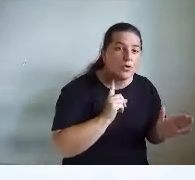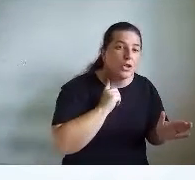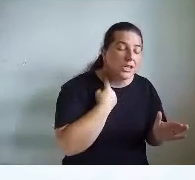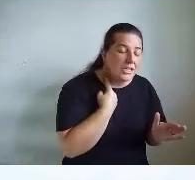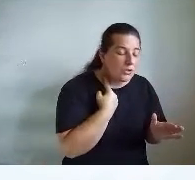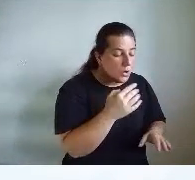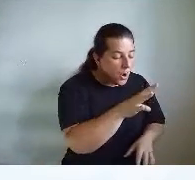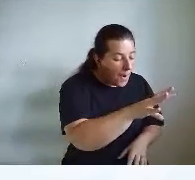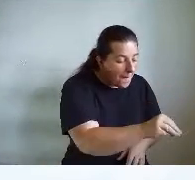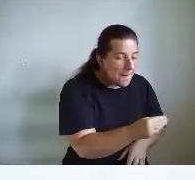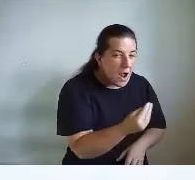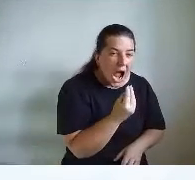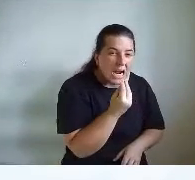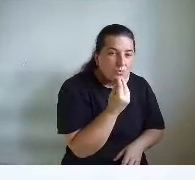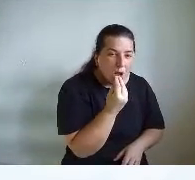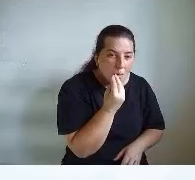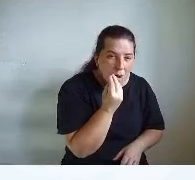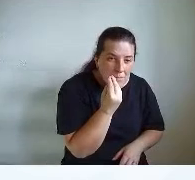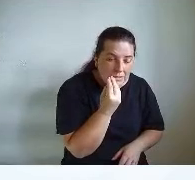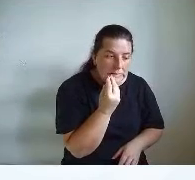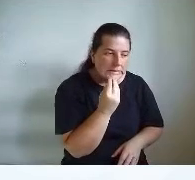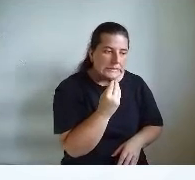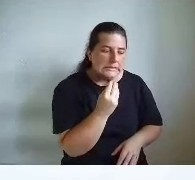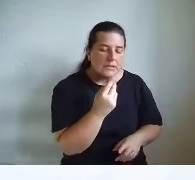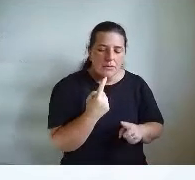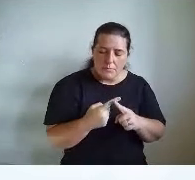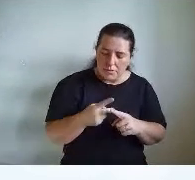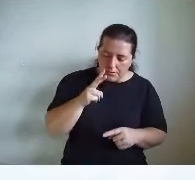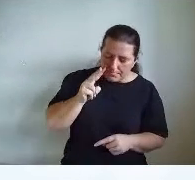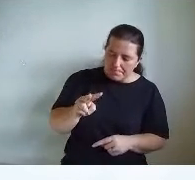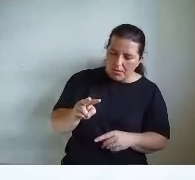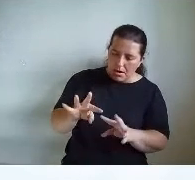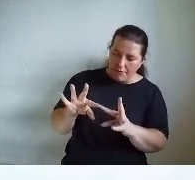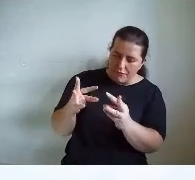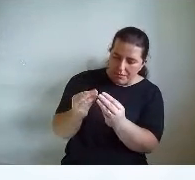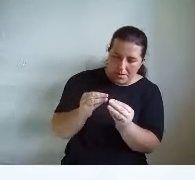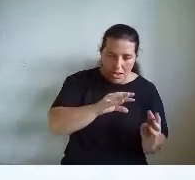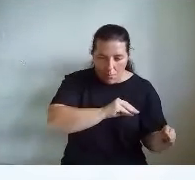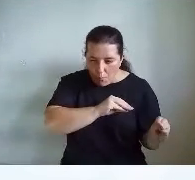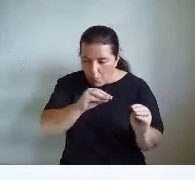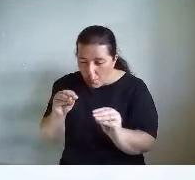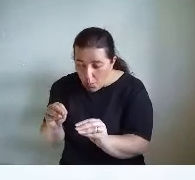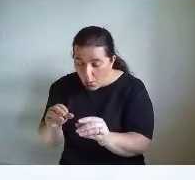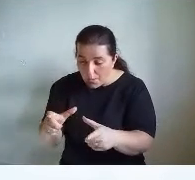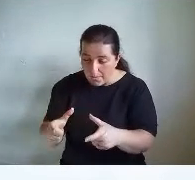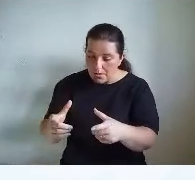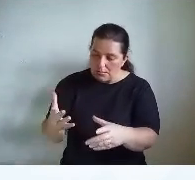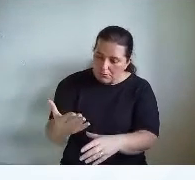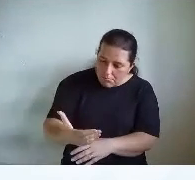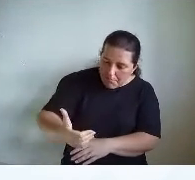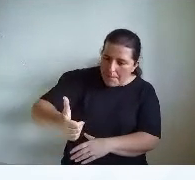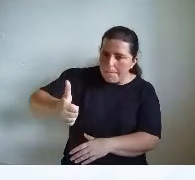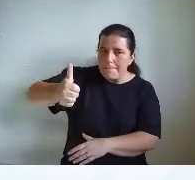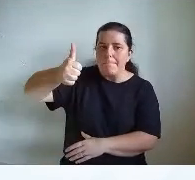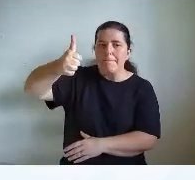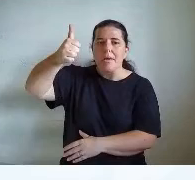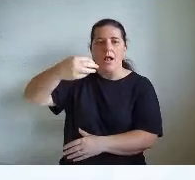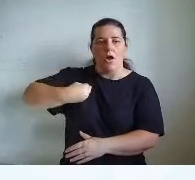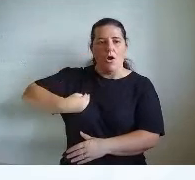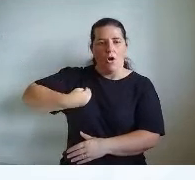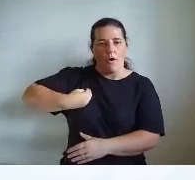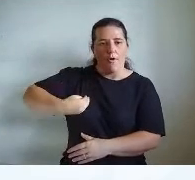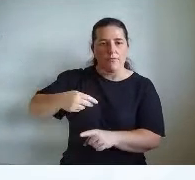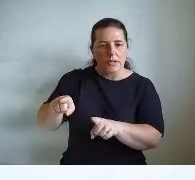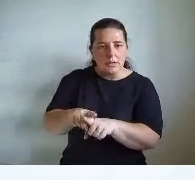via que eles tinham né, tinham melhorado o poder aquisitivo, era para mim um motivo de muita satisfação e de muita alegria.